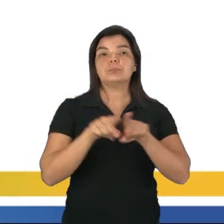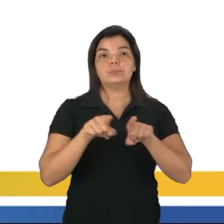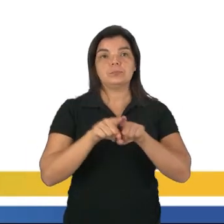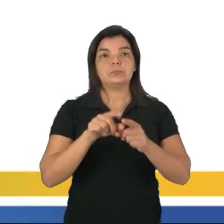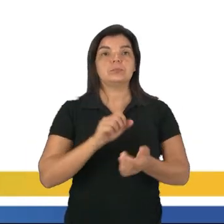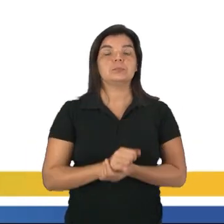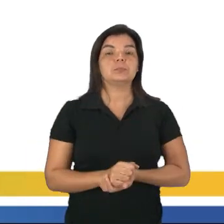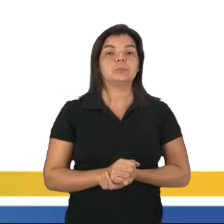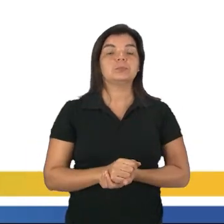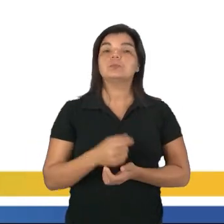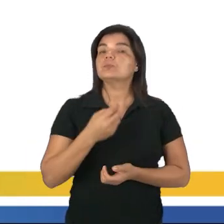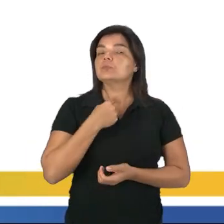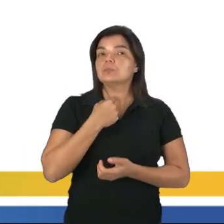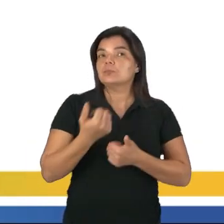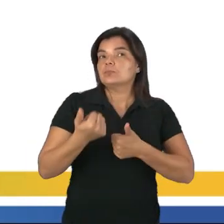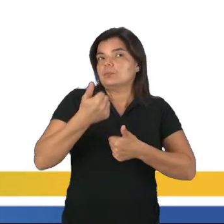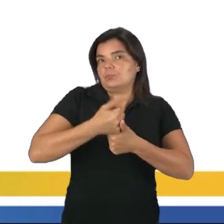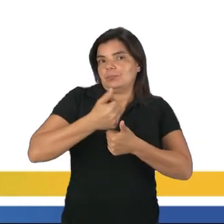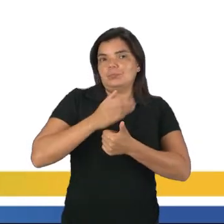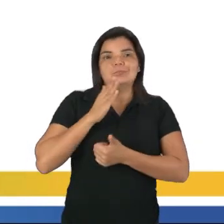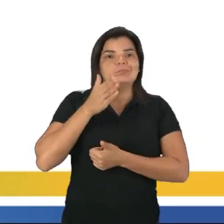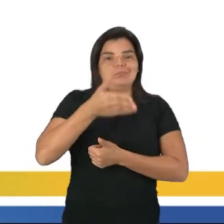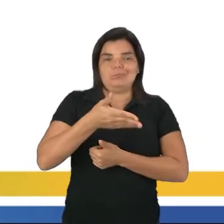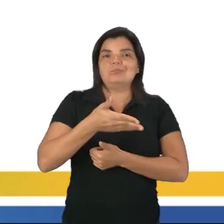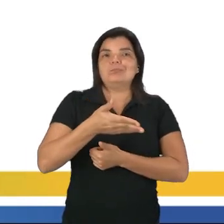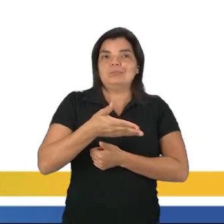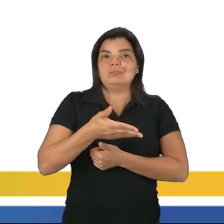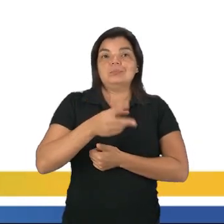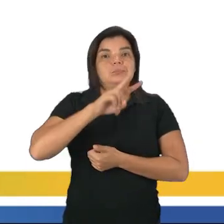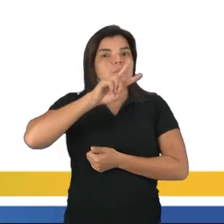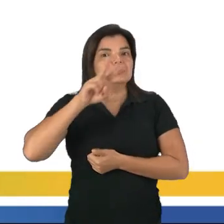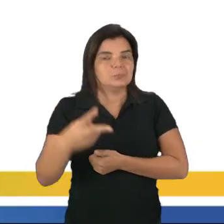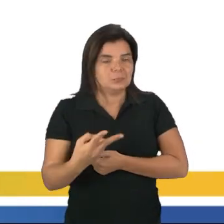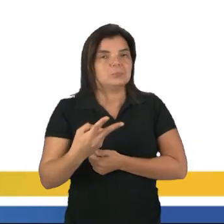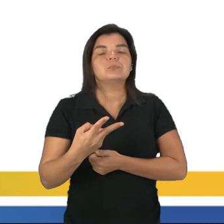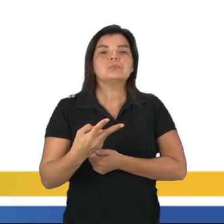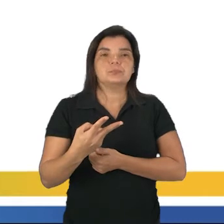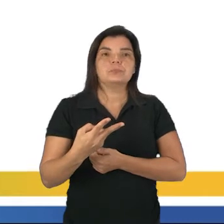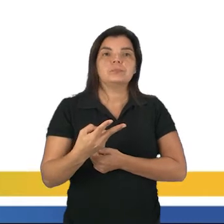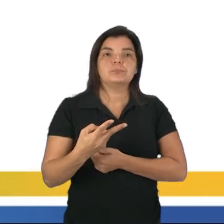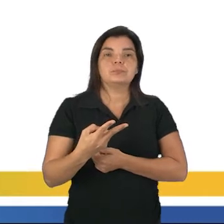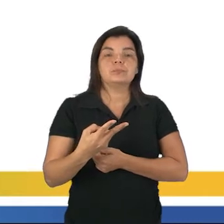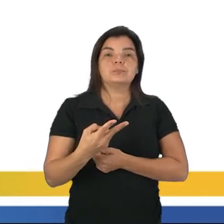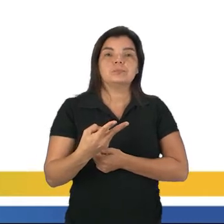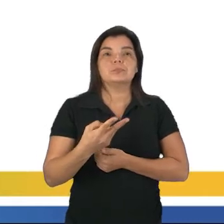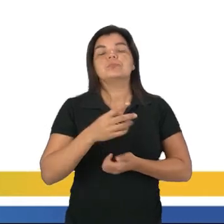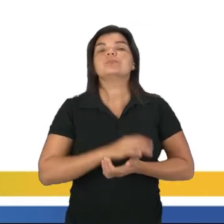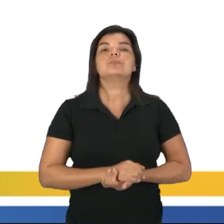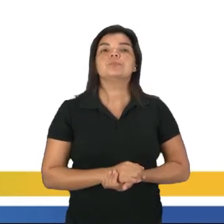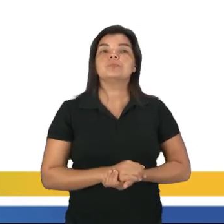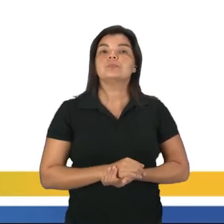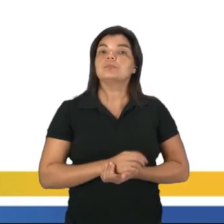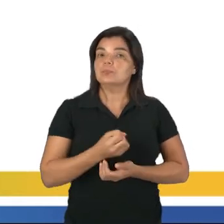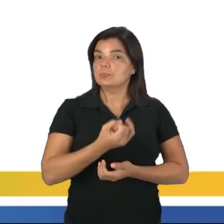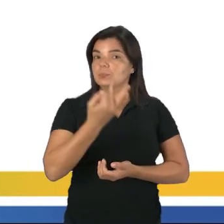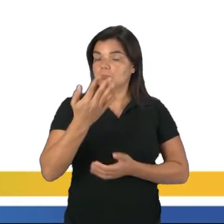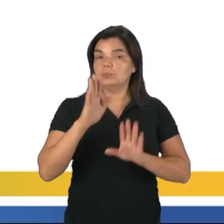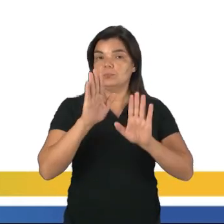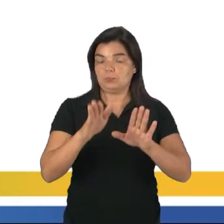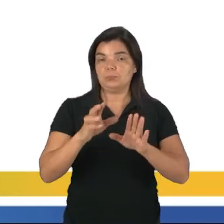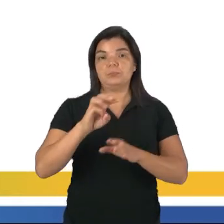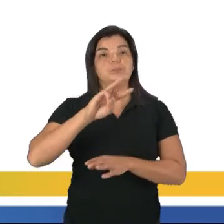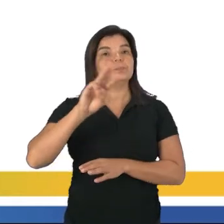foi de 2.000. Então, eu não vou substituir ali diretamente as 2.000 camisetas. Isso aí é quase que uma pegadinha. Como a quantidade já é